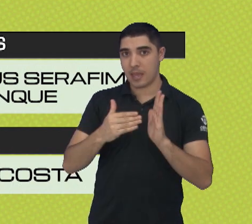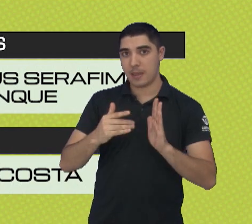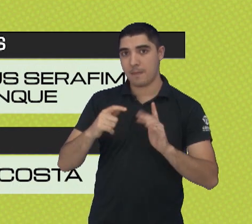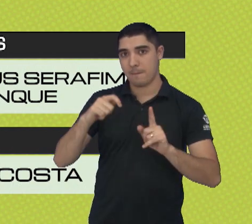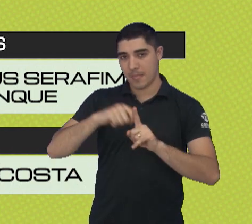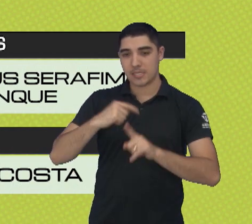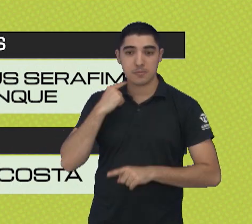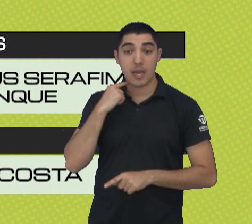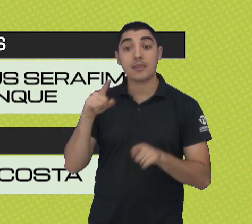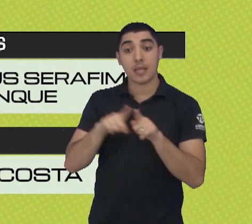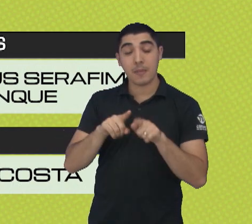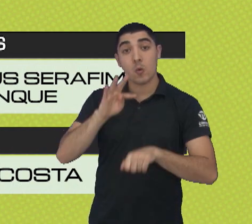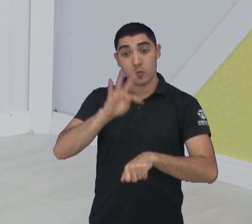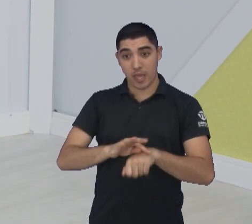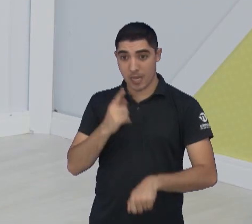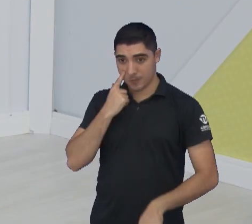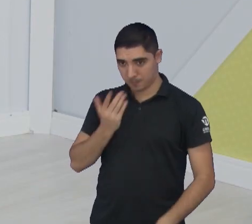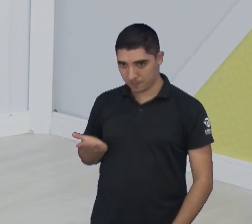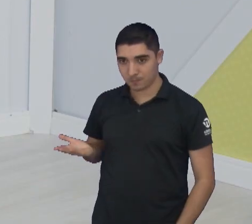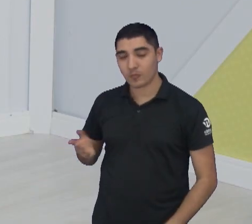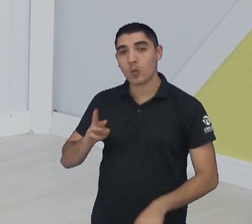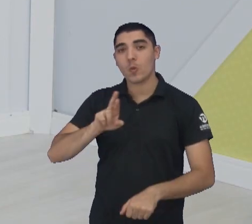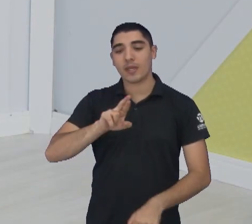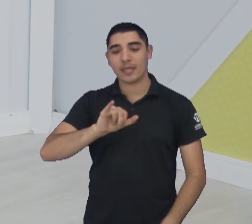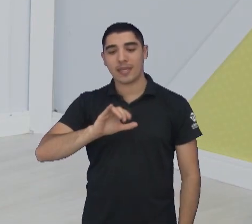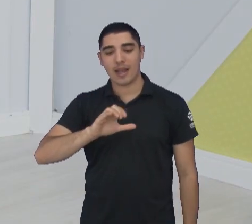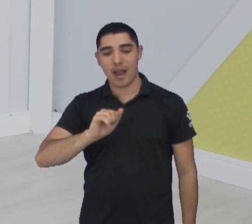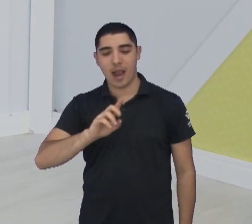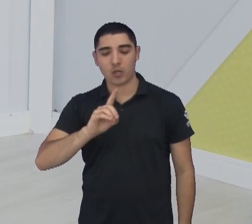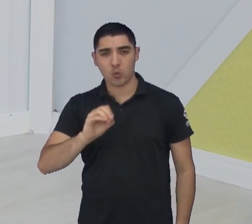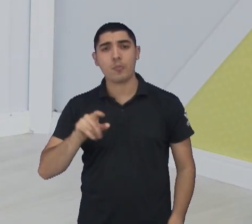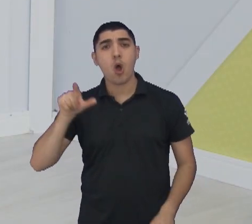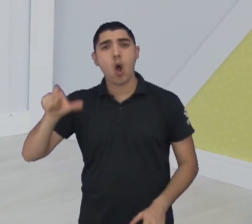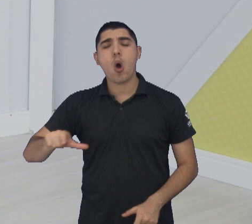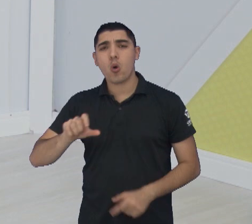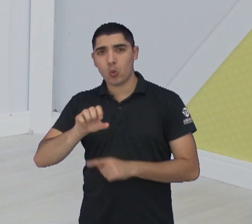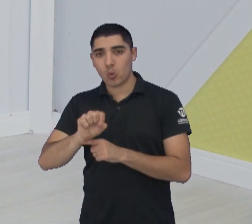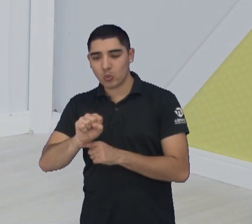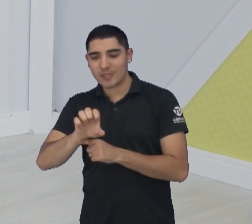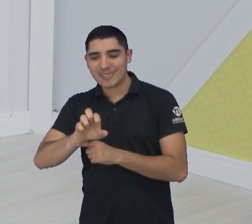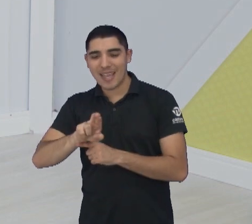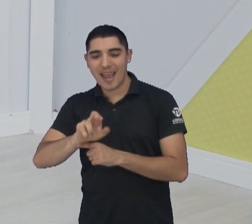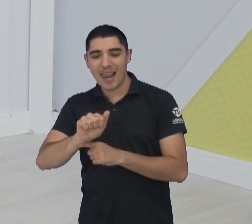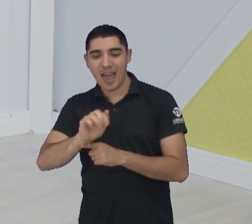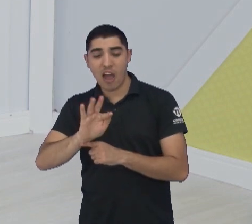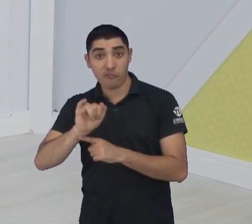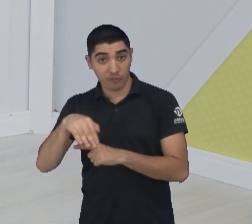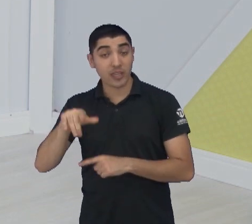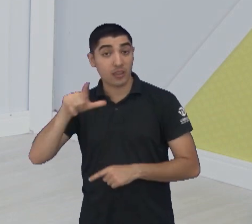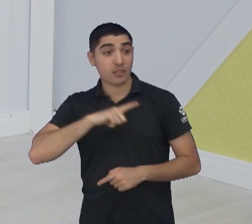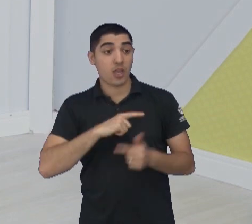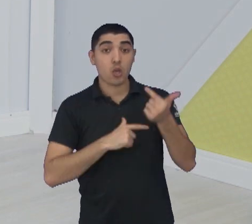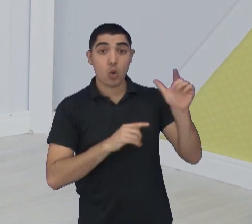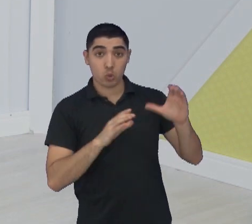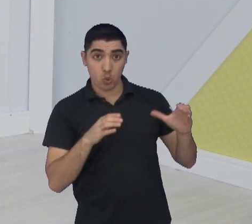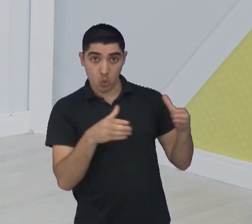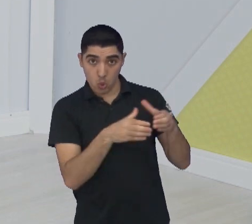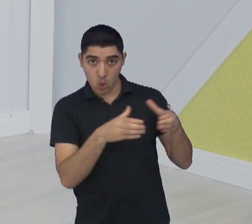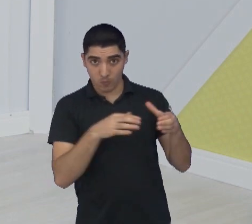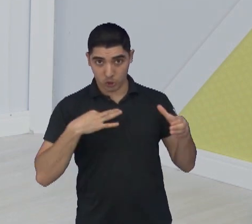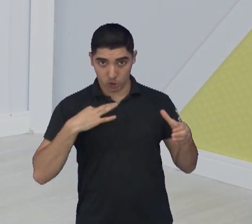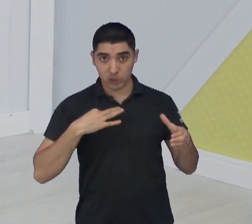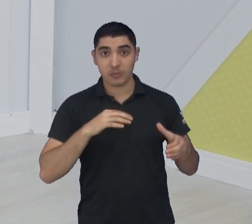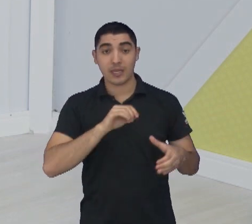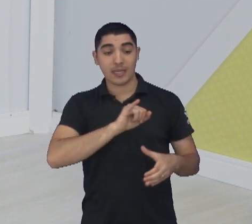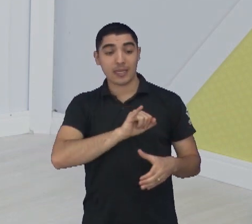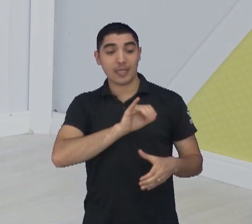o técnico Ricardo Costa. O Matheus Serafim eu coloquei com asterisco porque ele tem uma proposta do Ituano para ir para lá, tudo leva a crer que